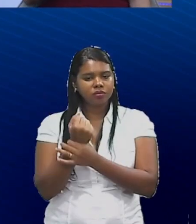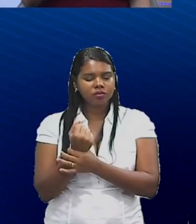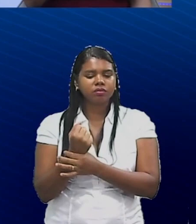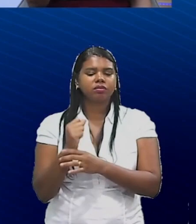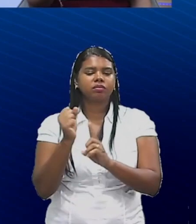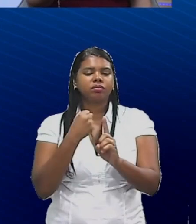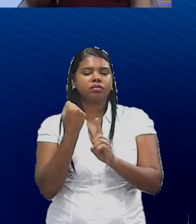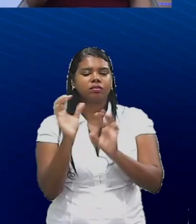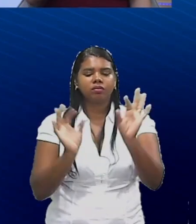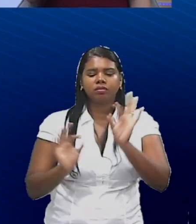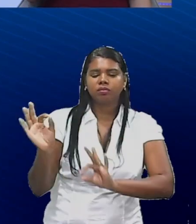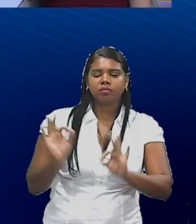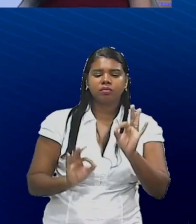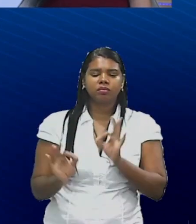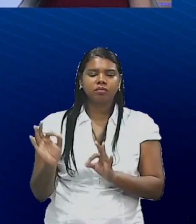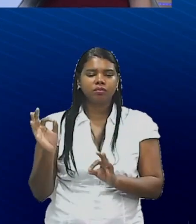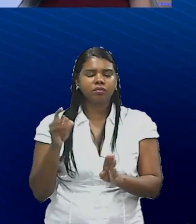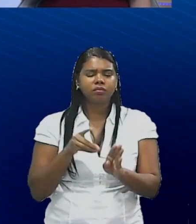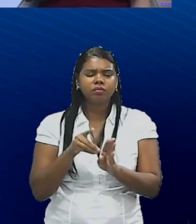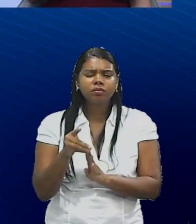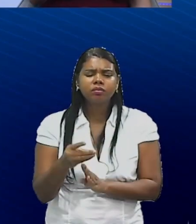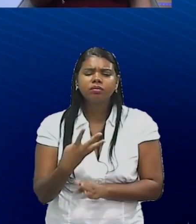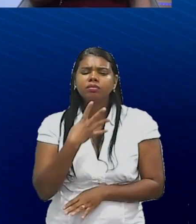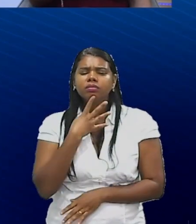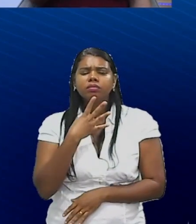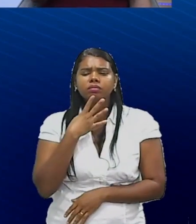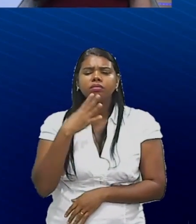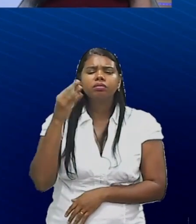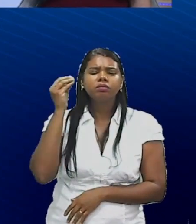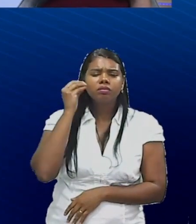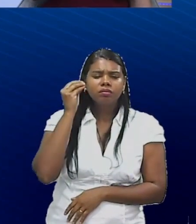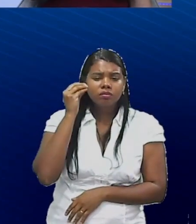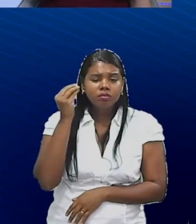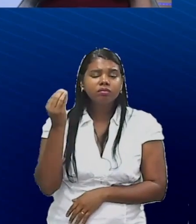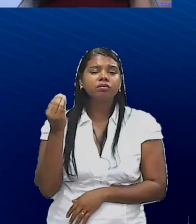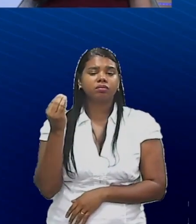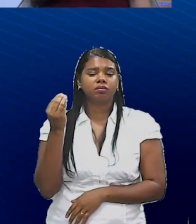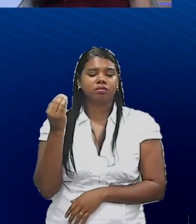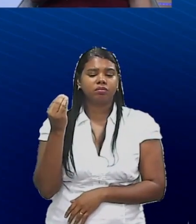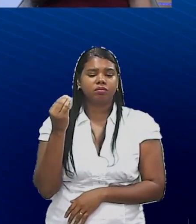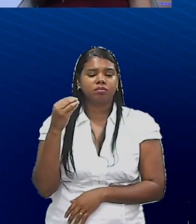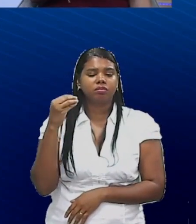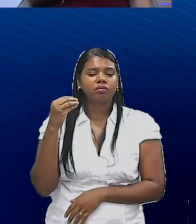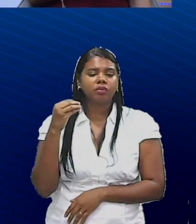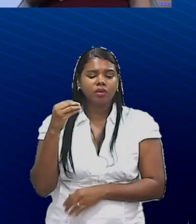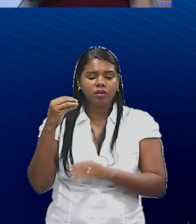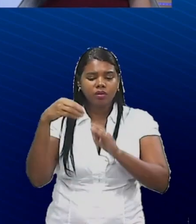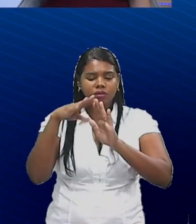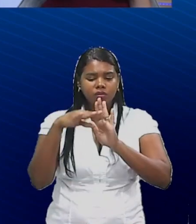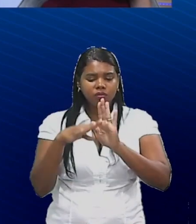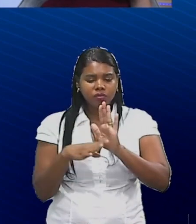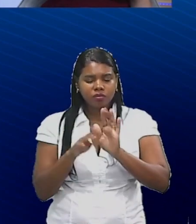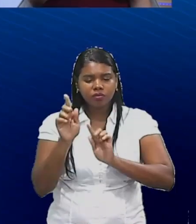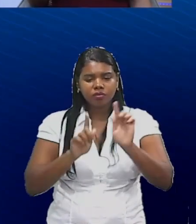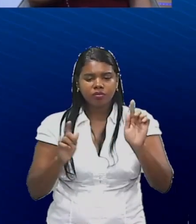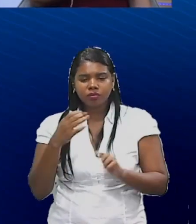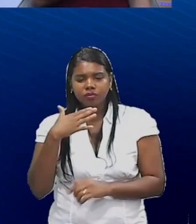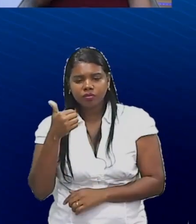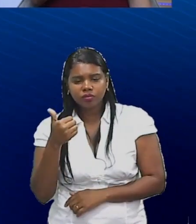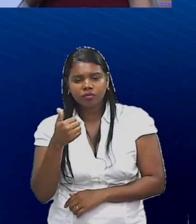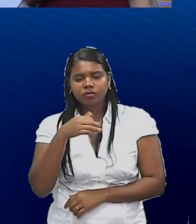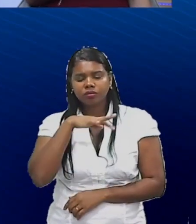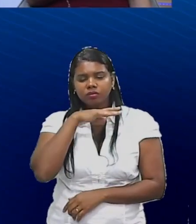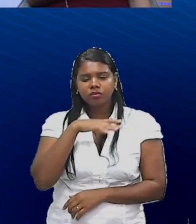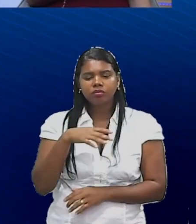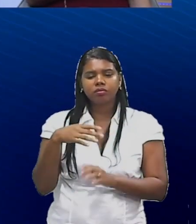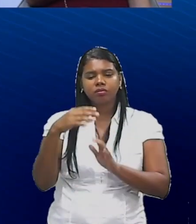com indicadores, quer conhecer a maturidade, o nível de maturidade em relação à qualidade. Então, são 3 normas importantes